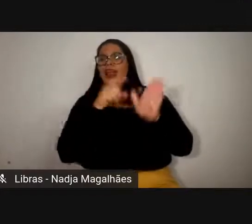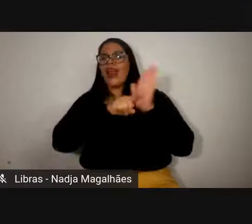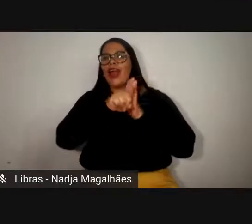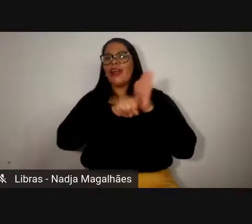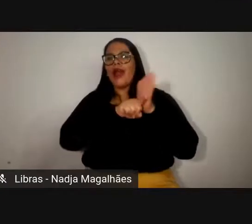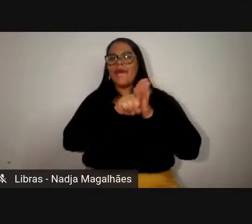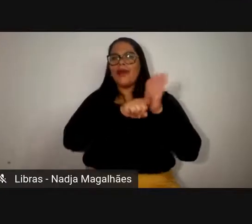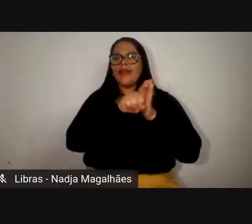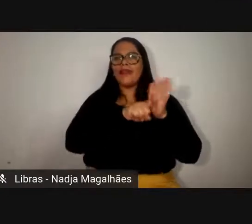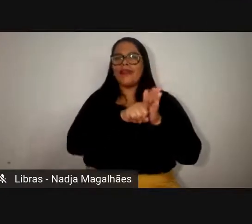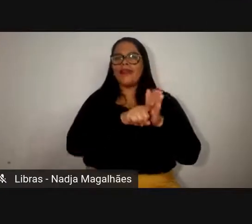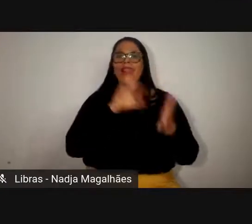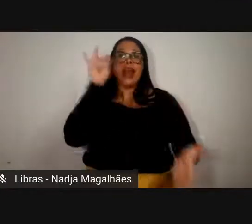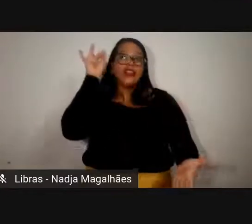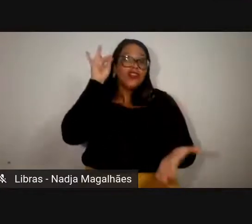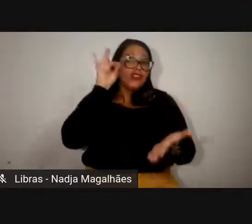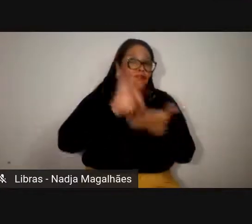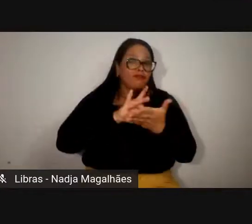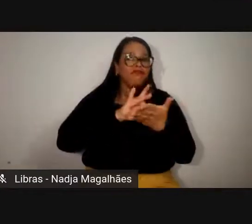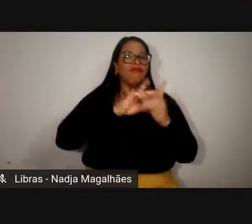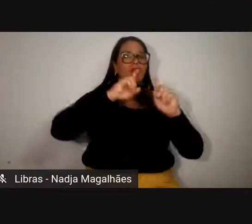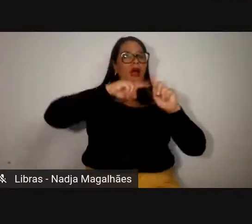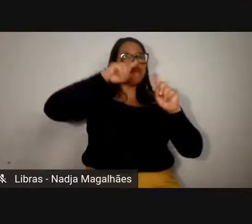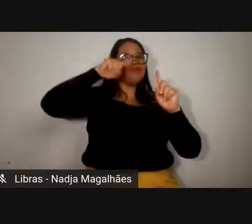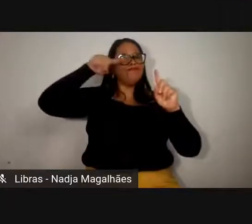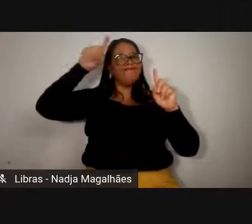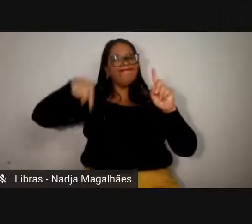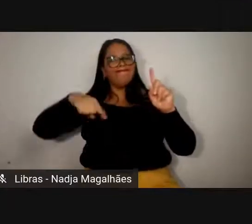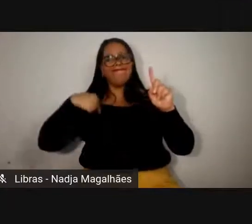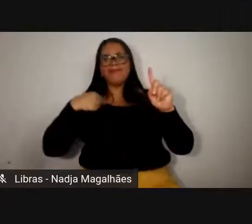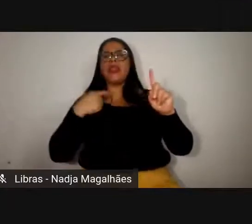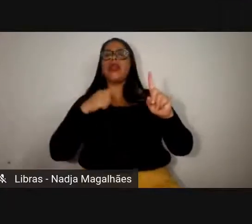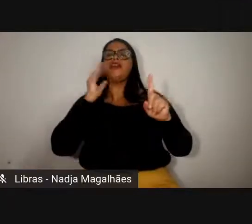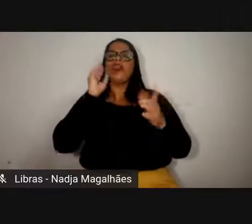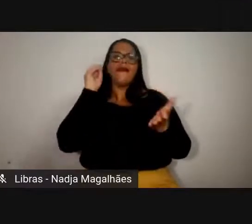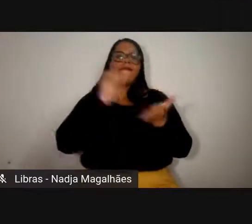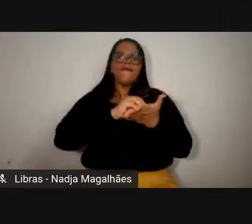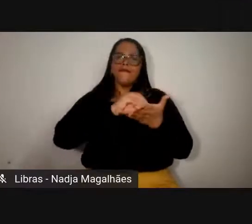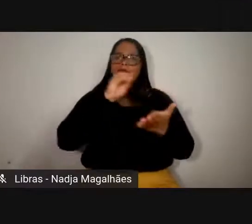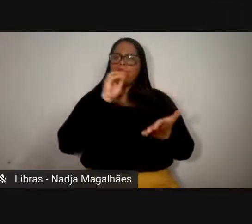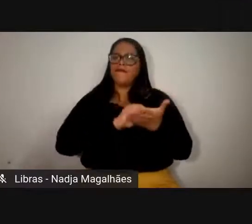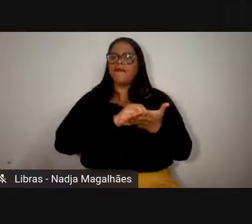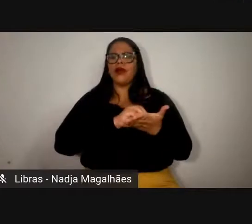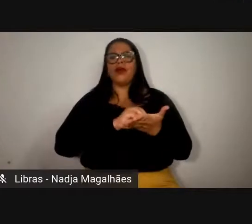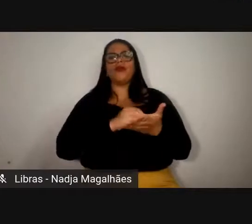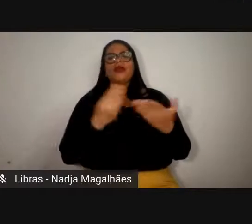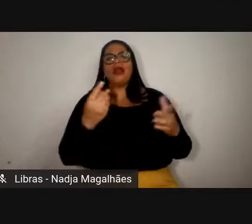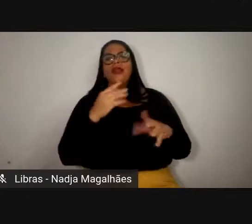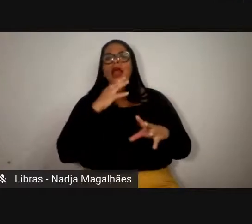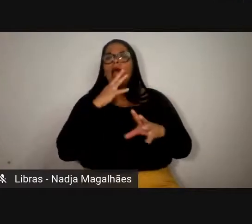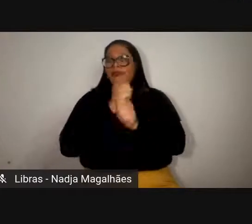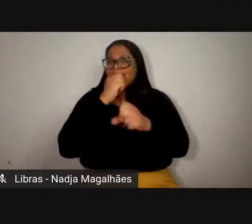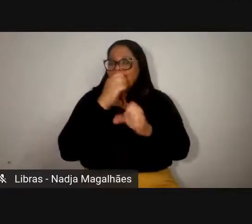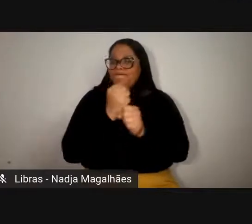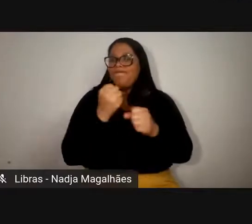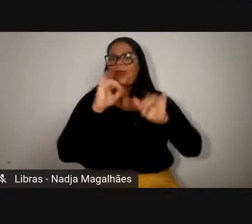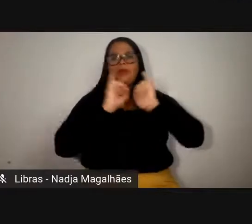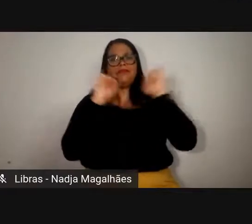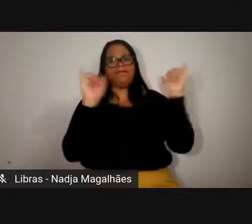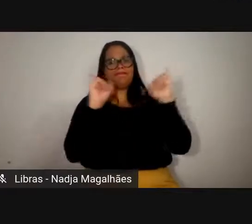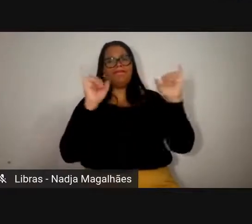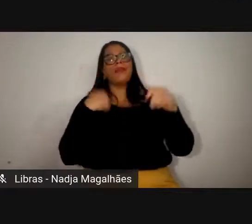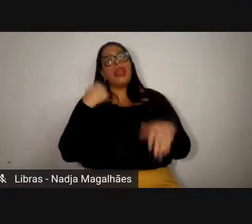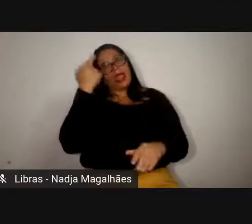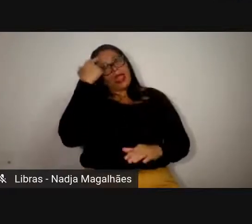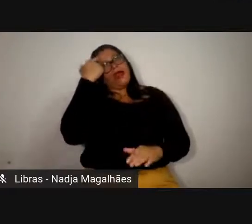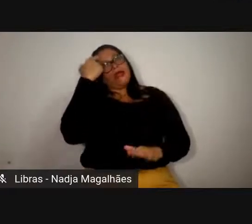poder trazer dados nessa área que eu realmente estavam faltando os dados, né? Aí eu me